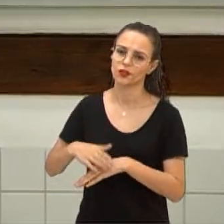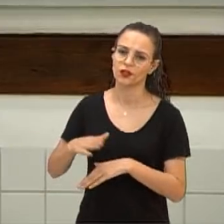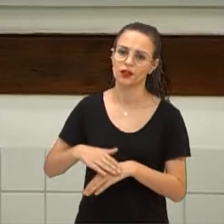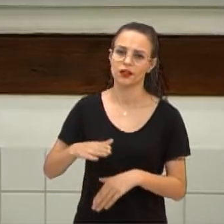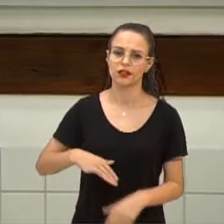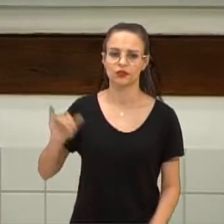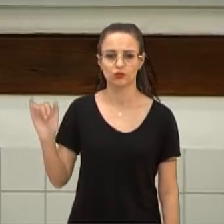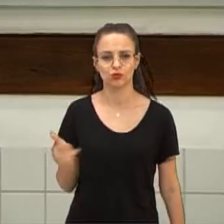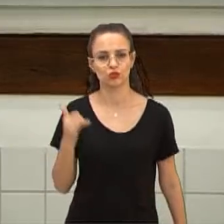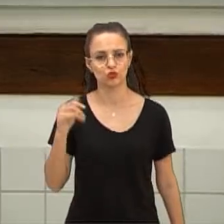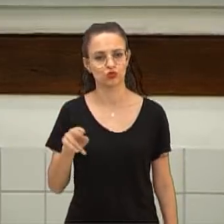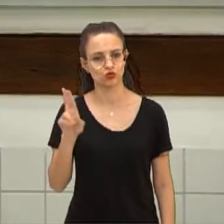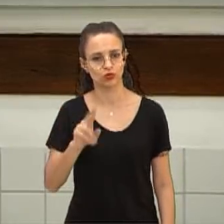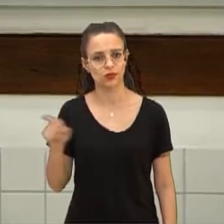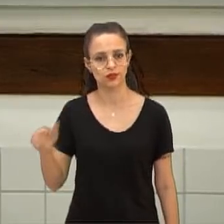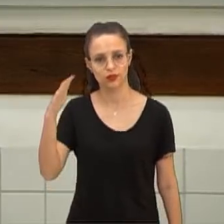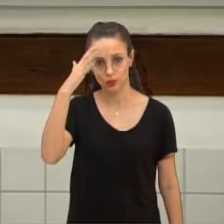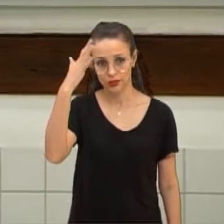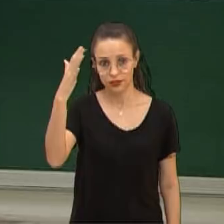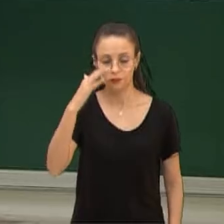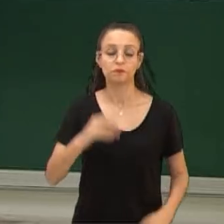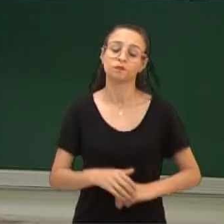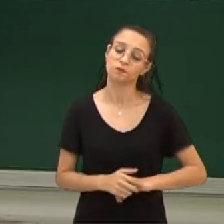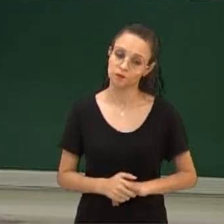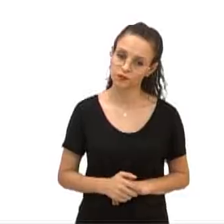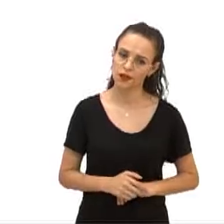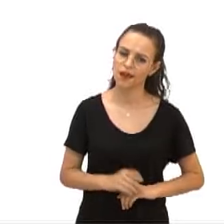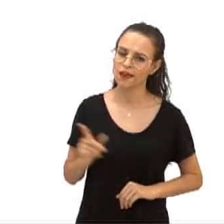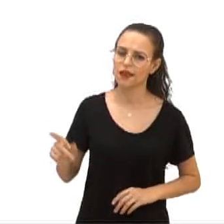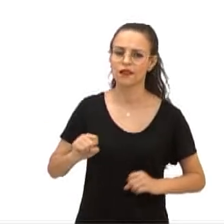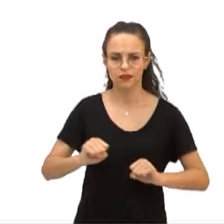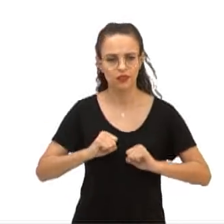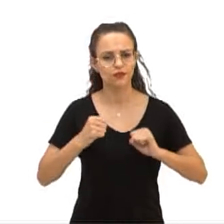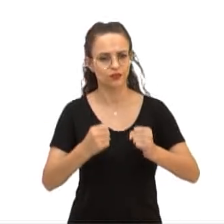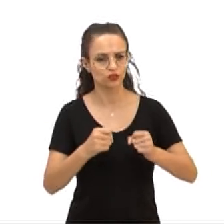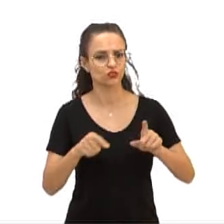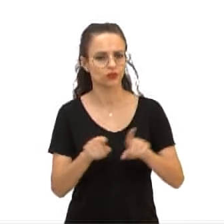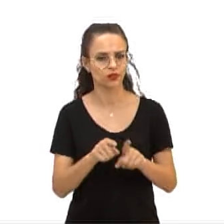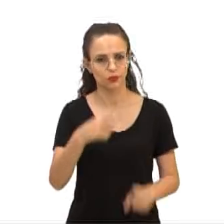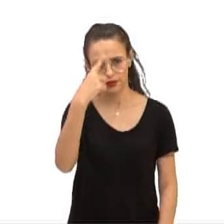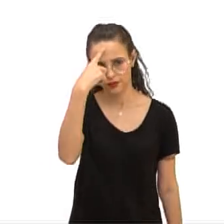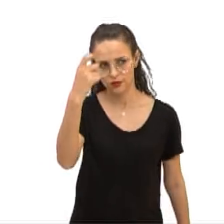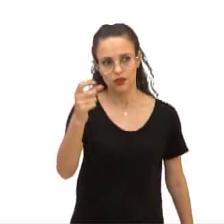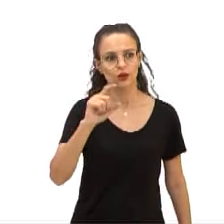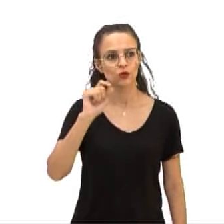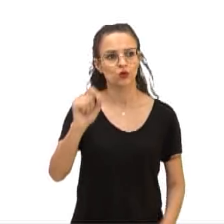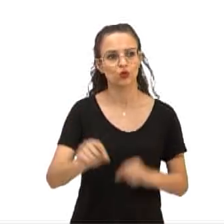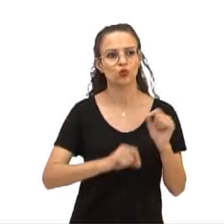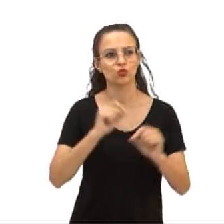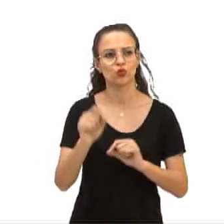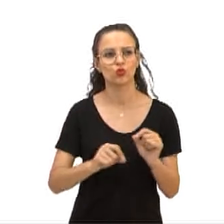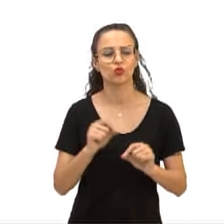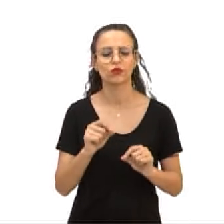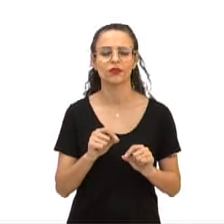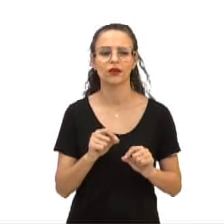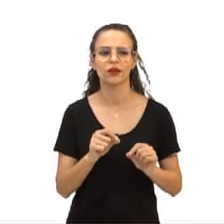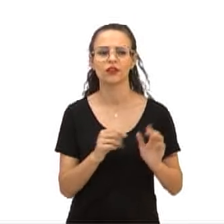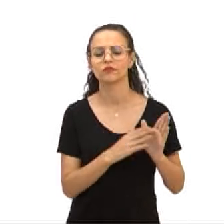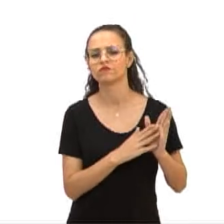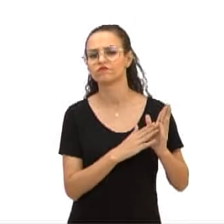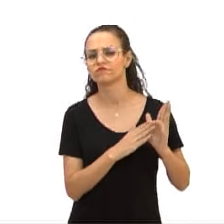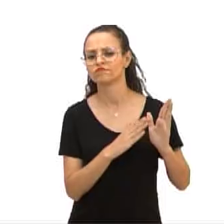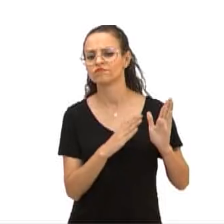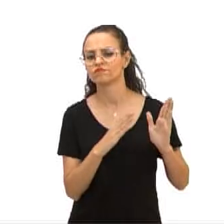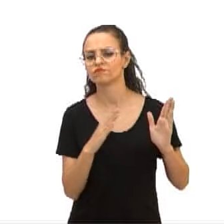teoria. A outra coisa que o Lamarck defendia é que numa escala natural, se a gente imaginasse uma escala